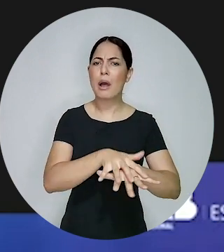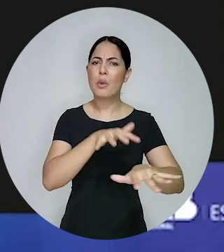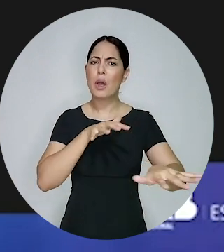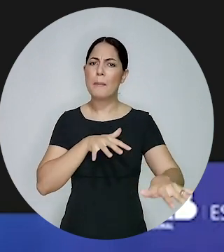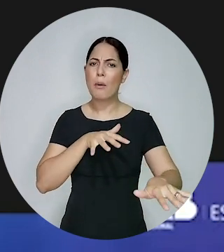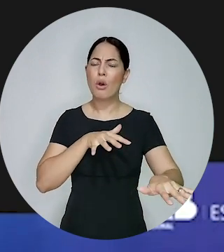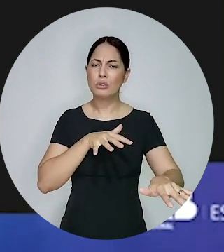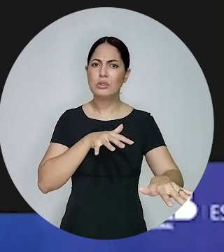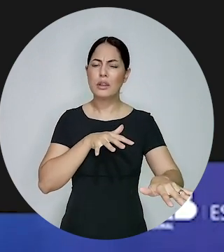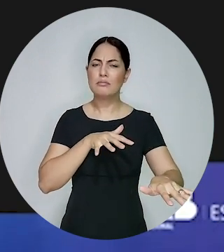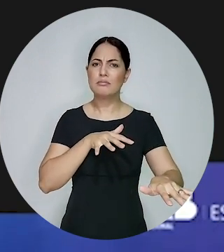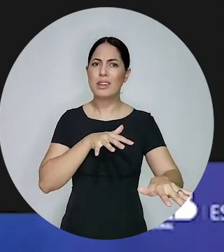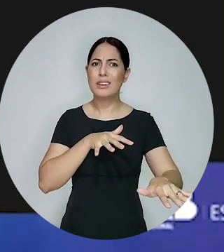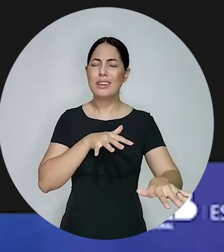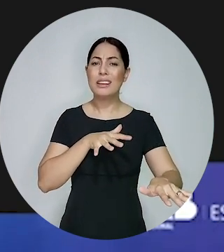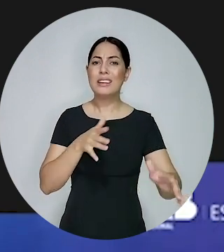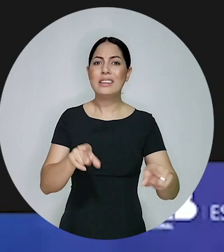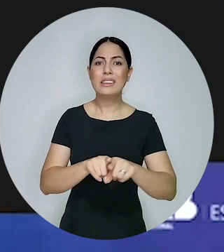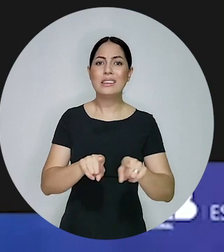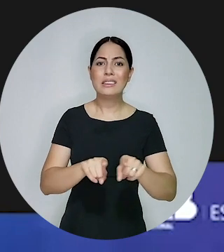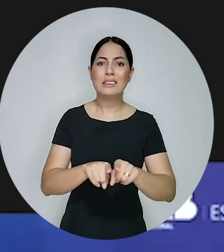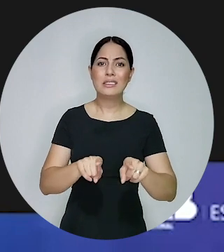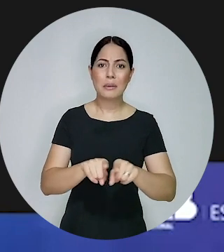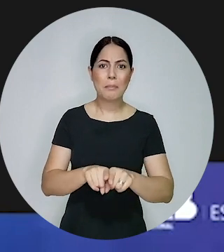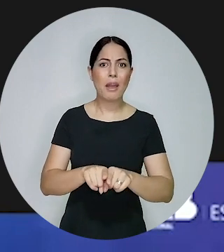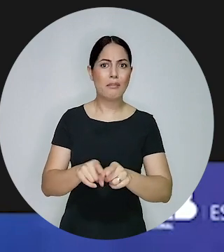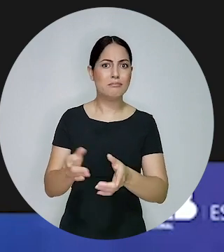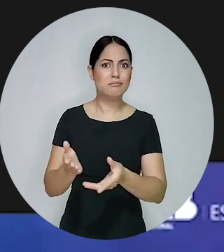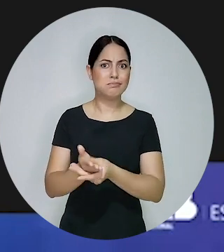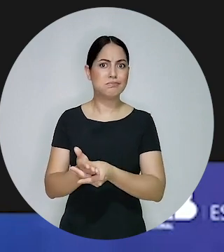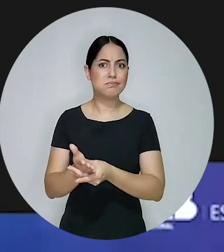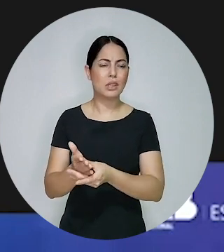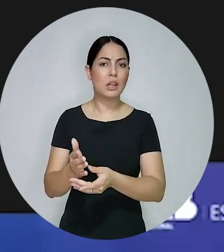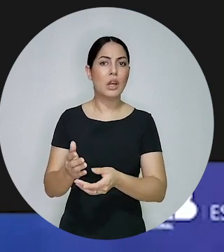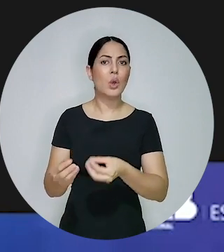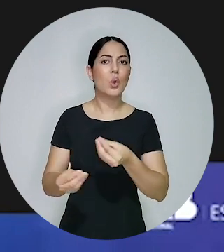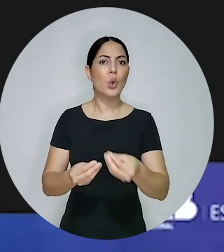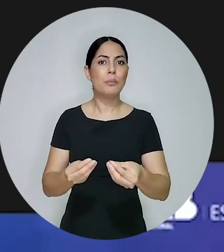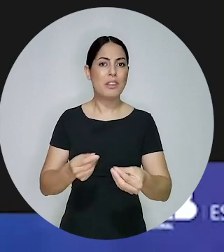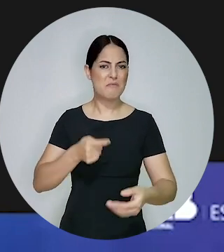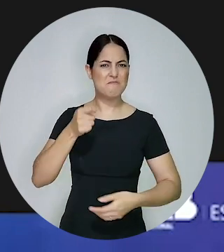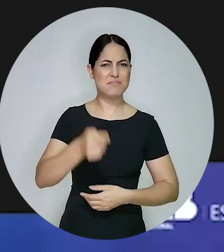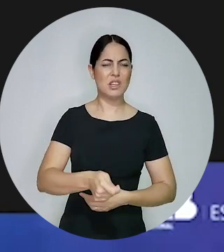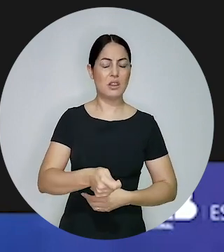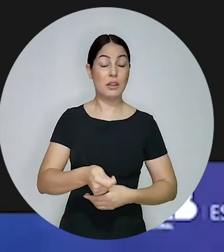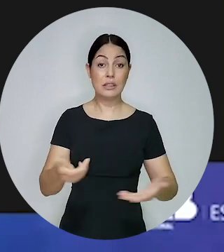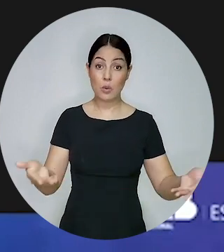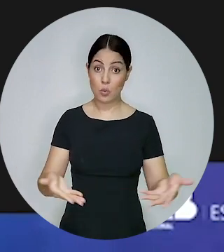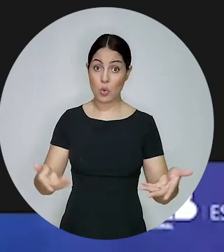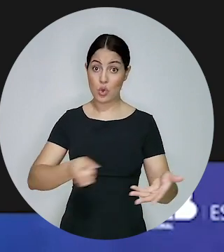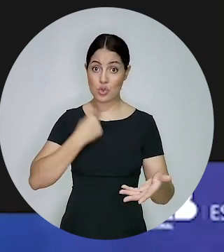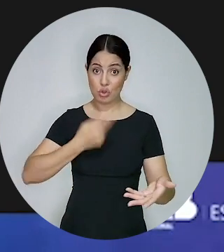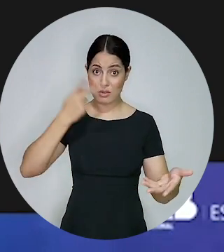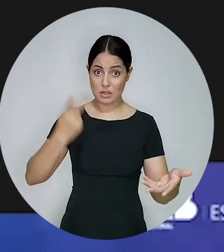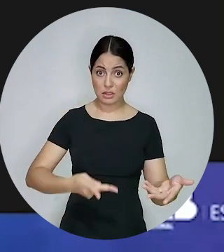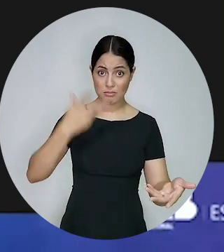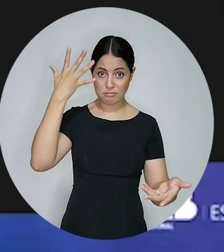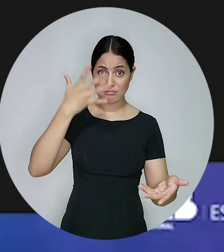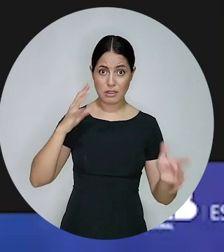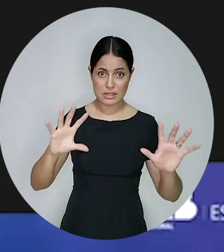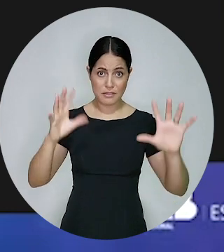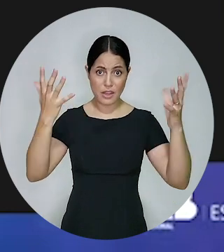uma imposição durante a pandemia que a coisa acontecesse. Esse evento é, por isso, muito